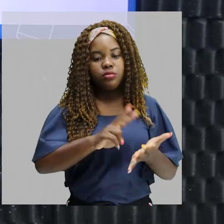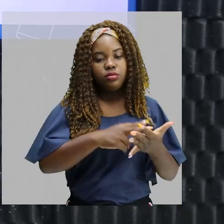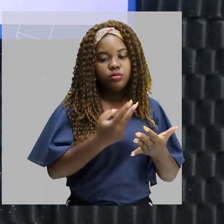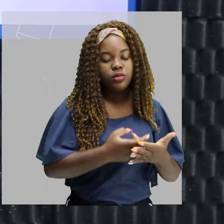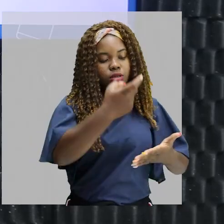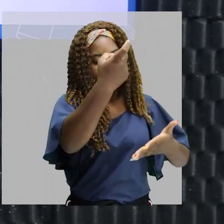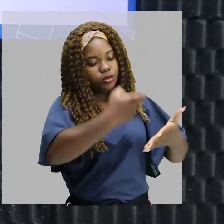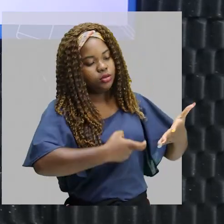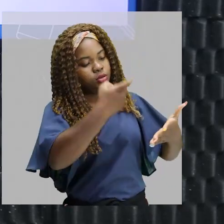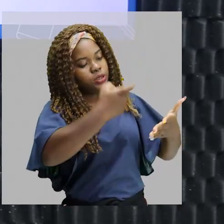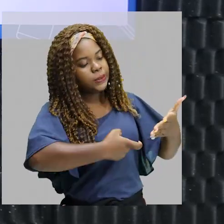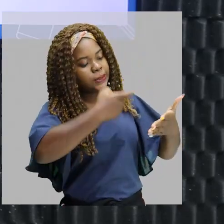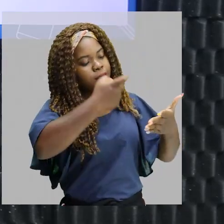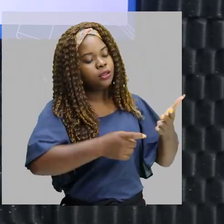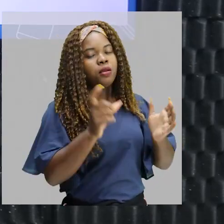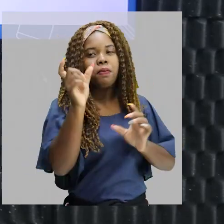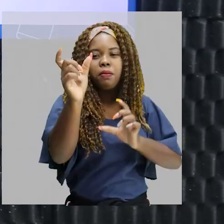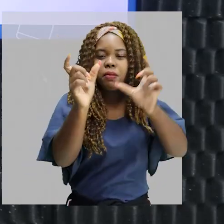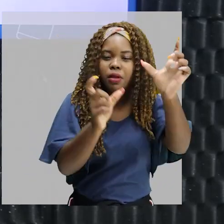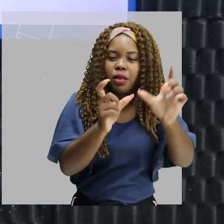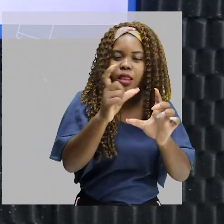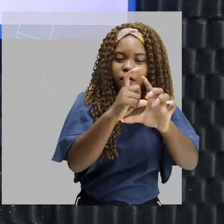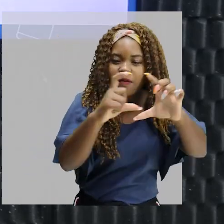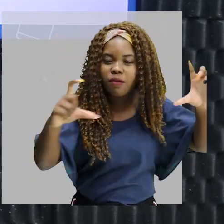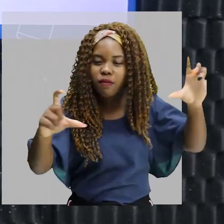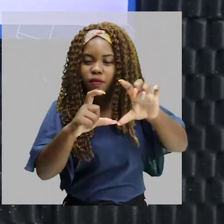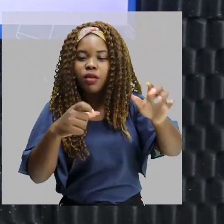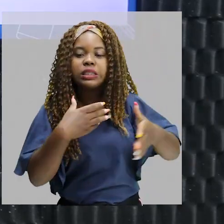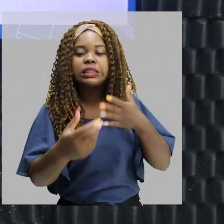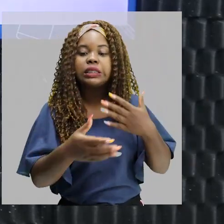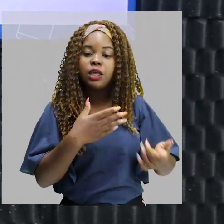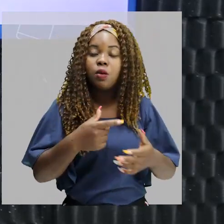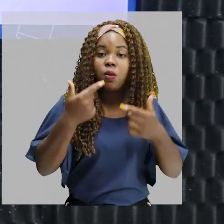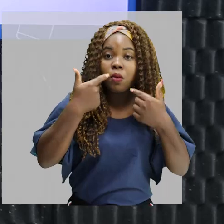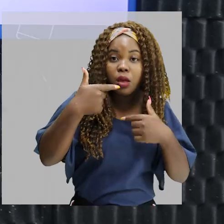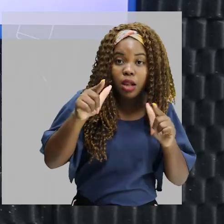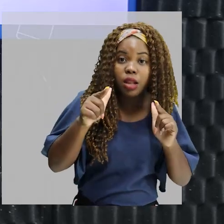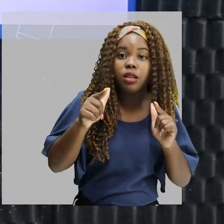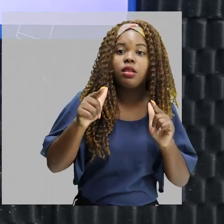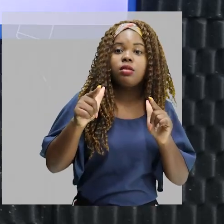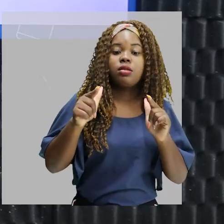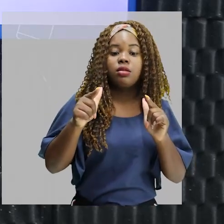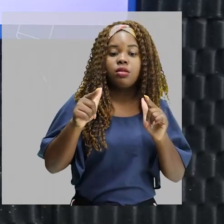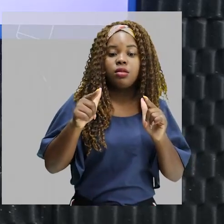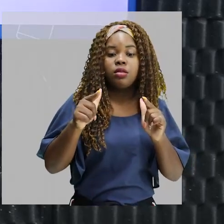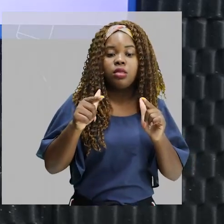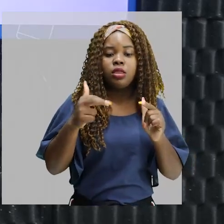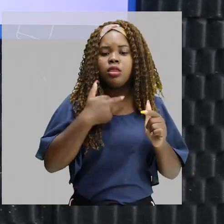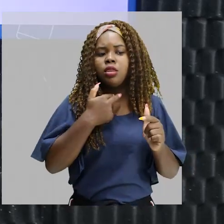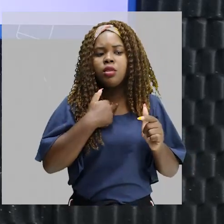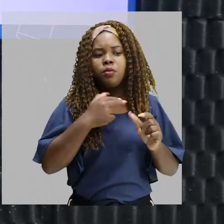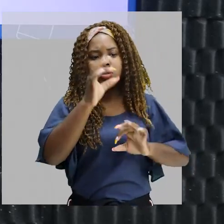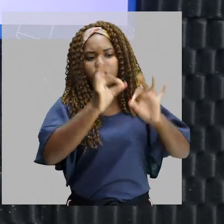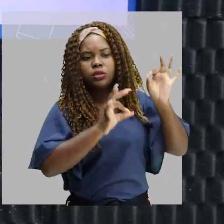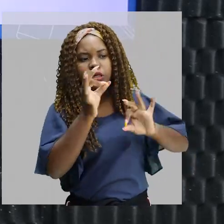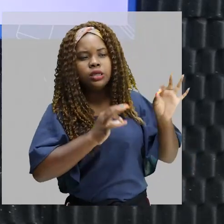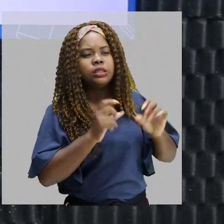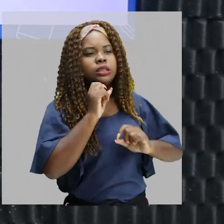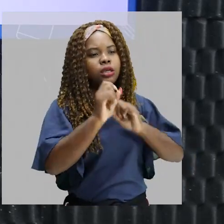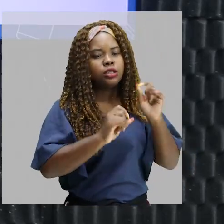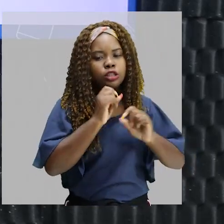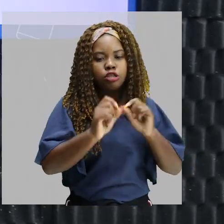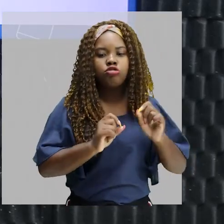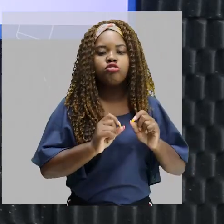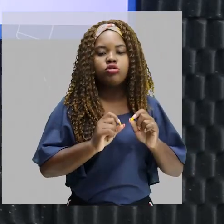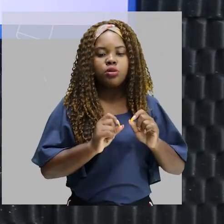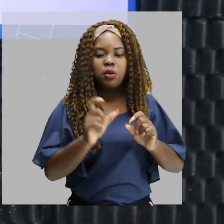textos, palavras e frases em qualquer idioma, ela não pode ser feita literalmente ao pé da letra. Ela tem